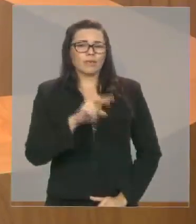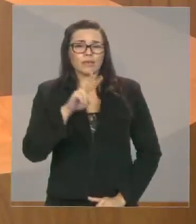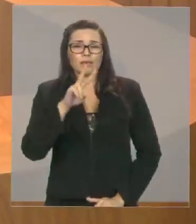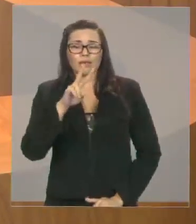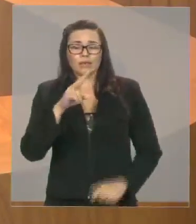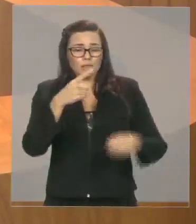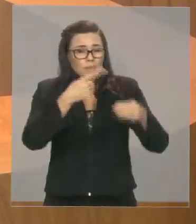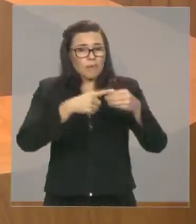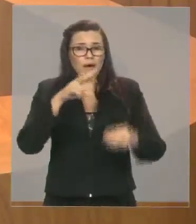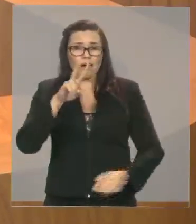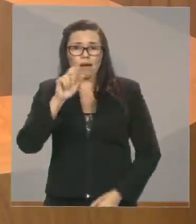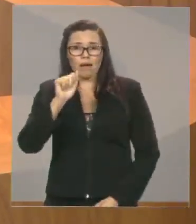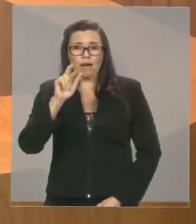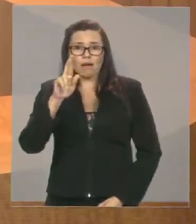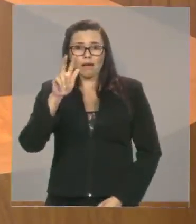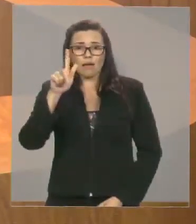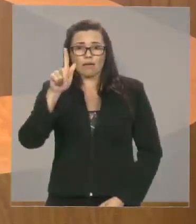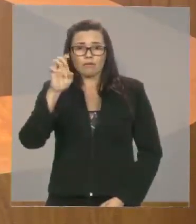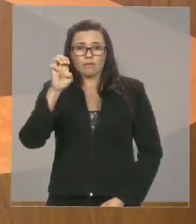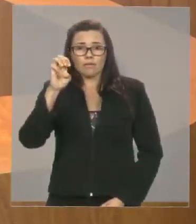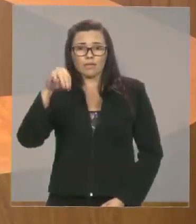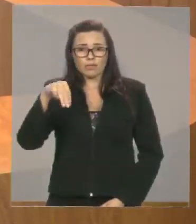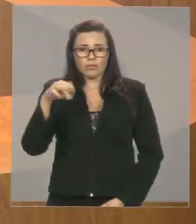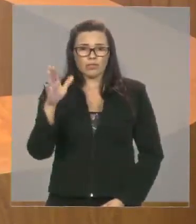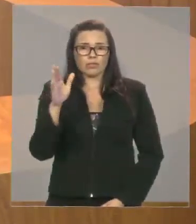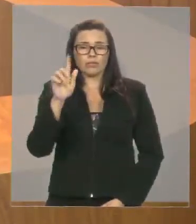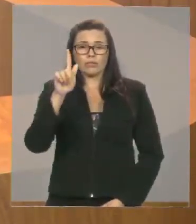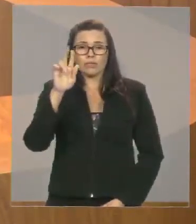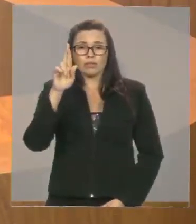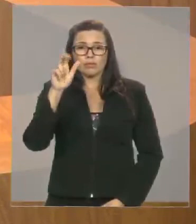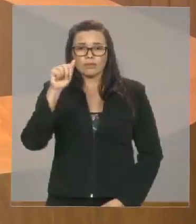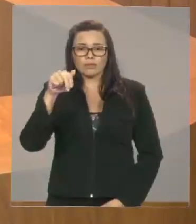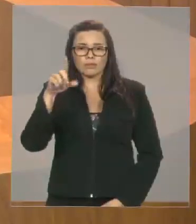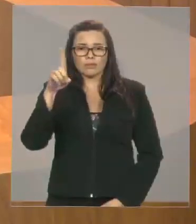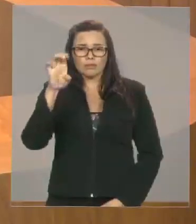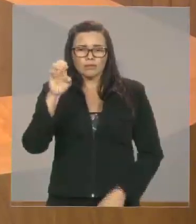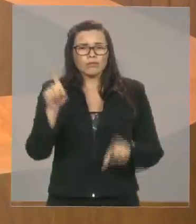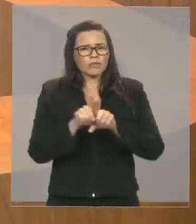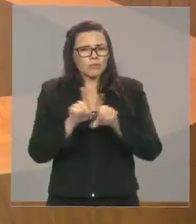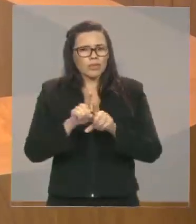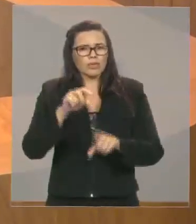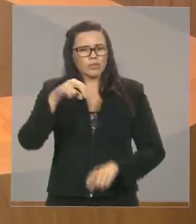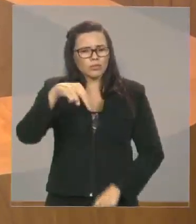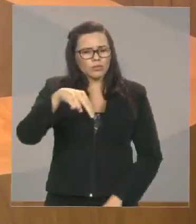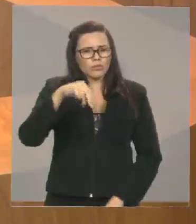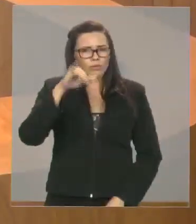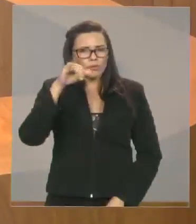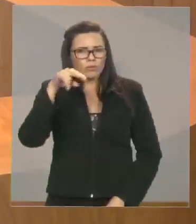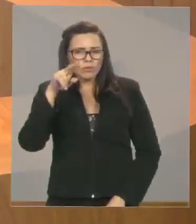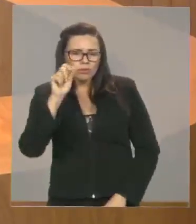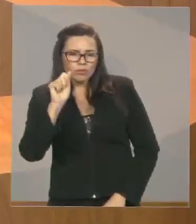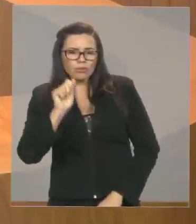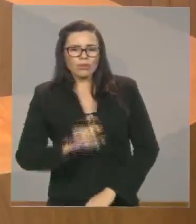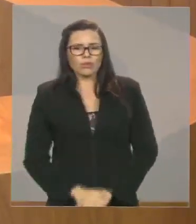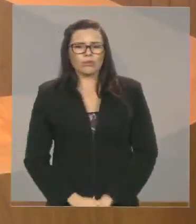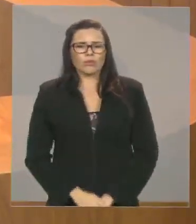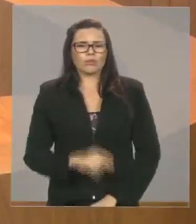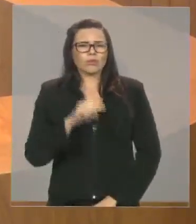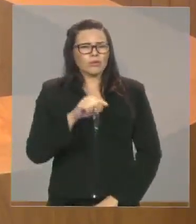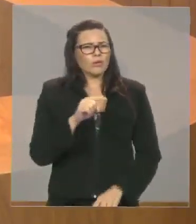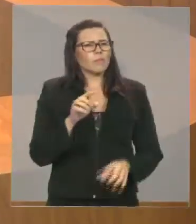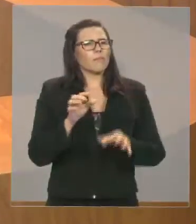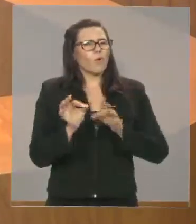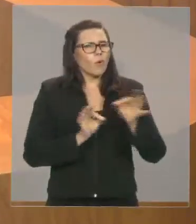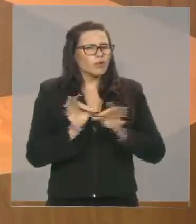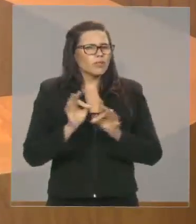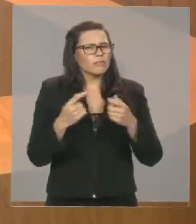maneira satisfatória para que a população entenda que não foi só palavras ao vento e nem palavras ditas por